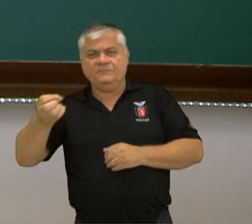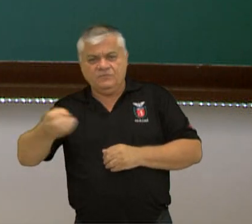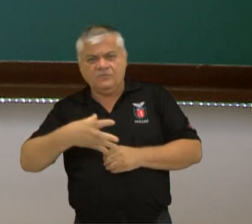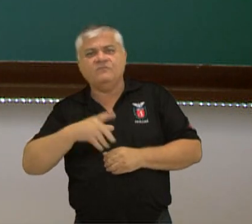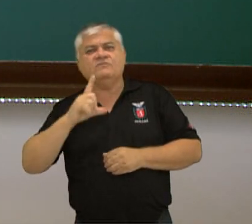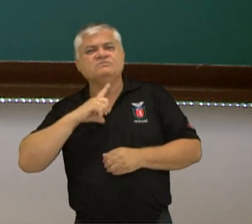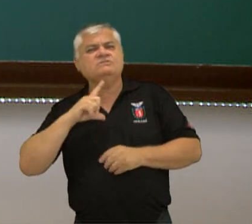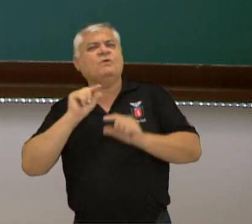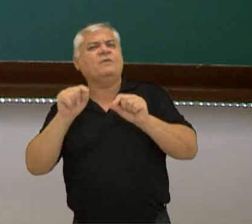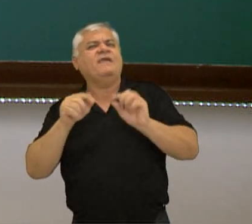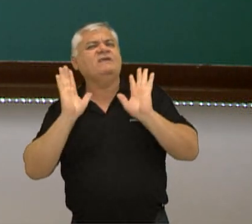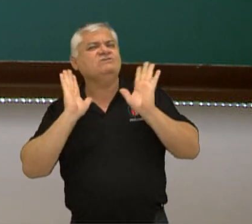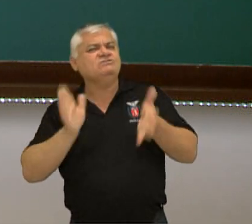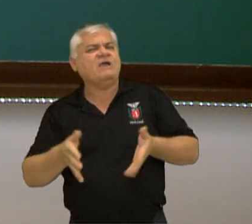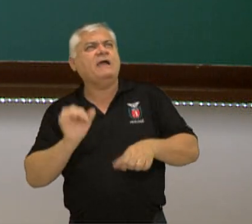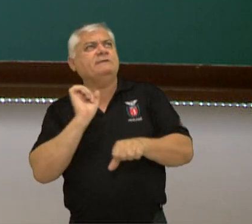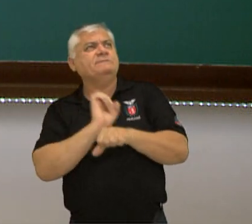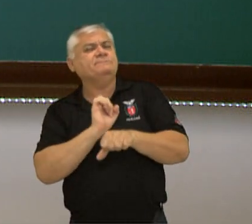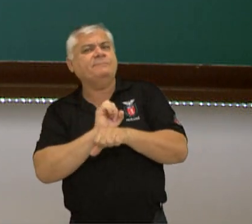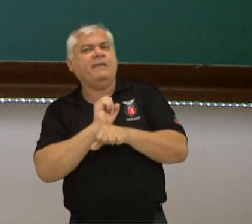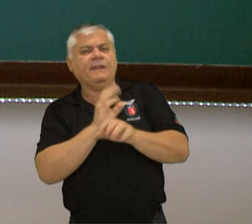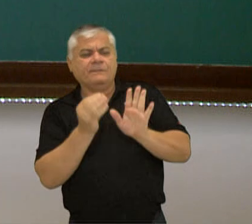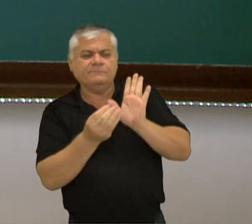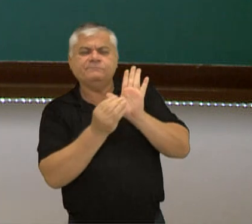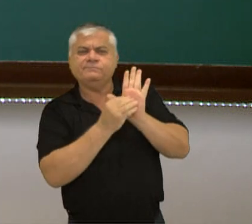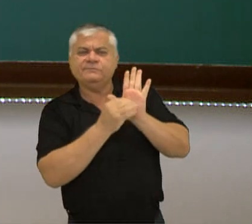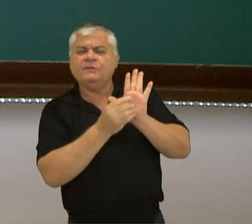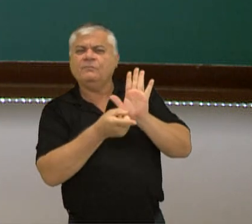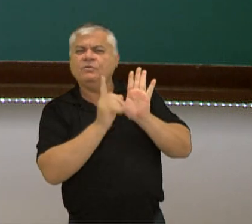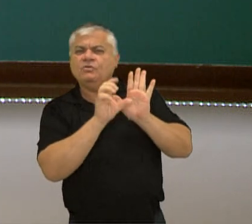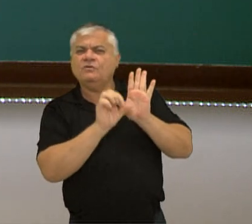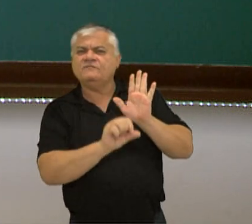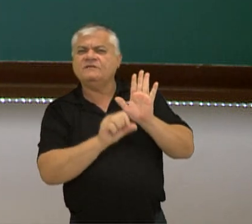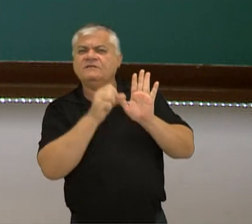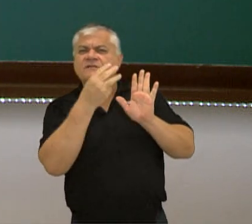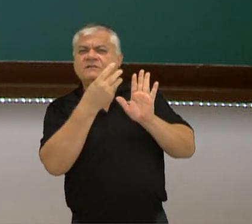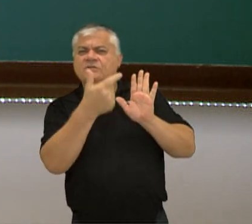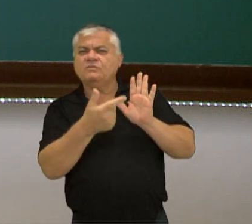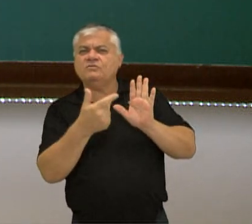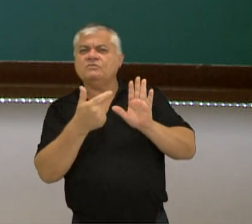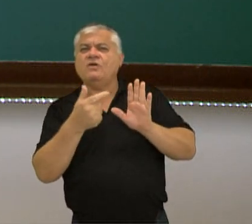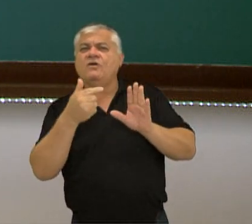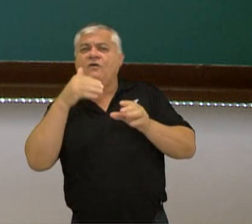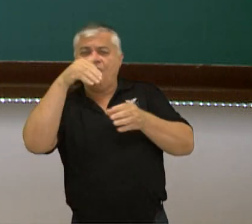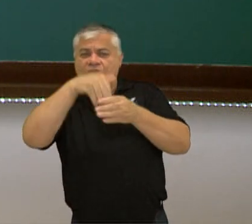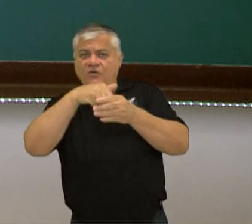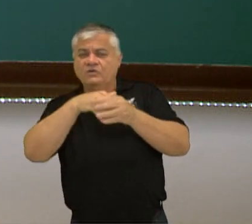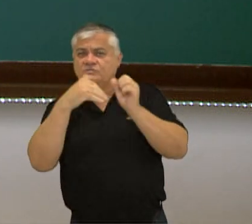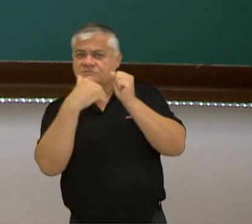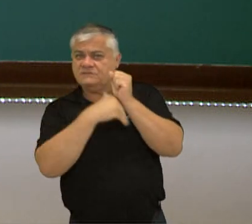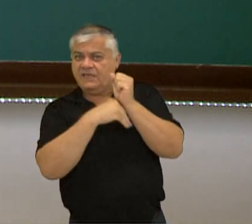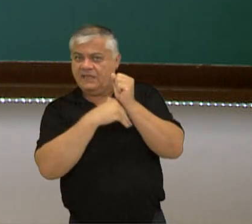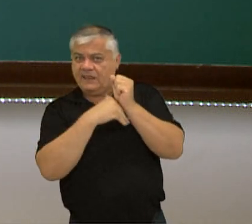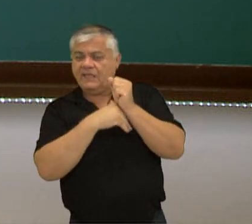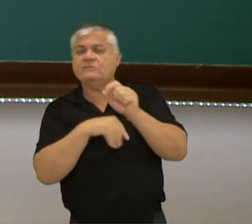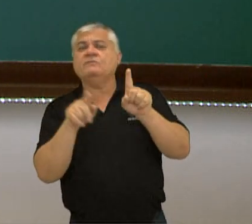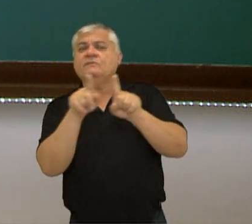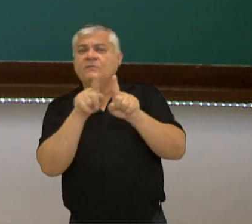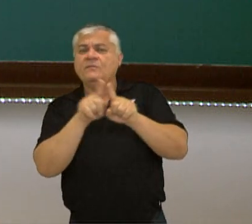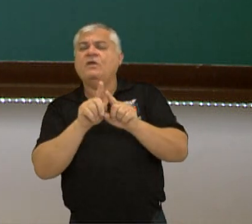algo que já estava previsto no Código Eleitoral de 1932, voto secreto e